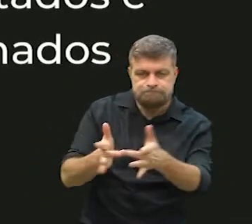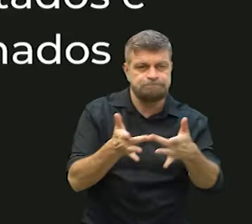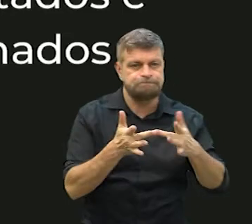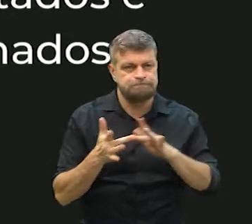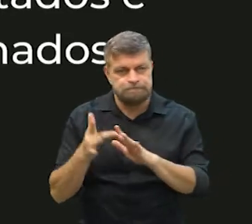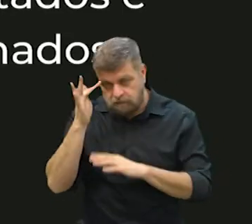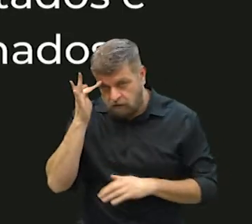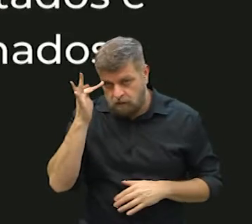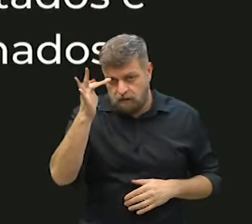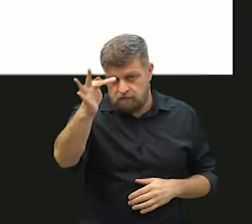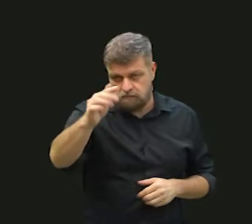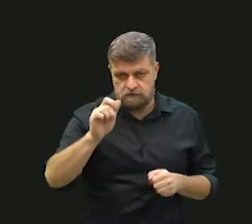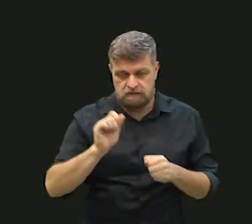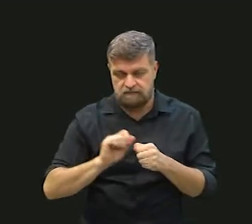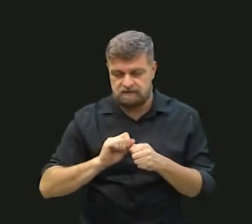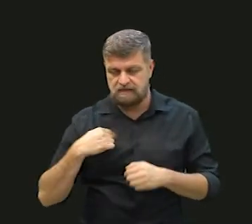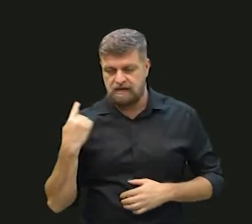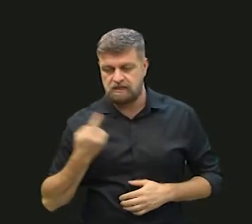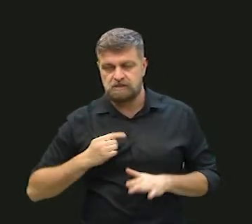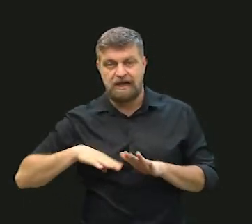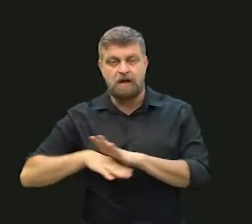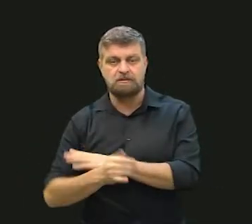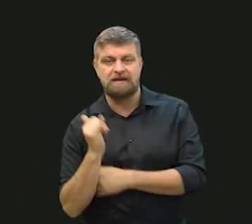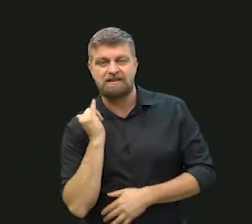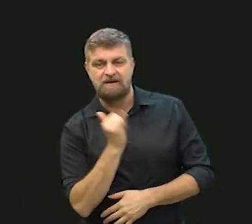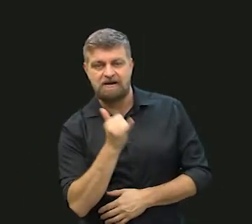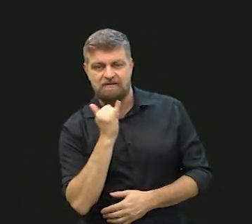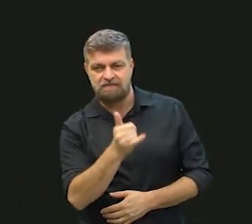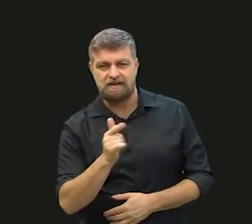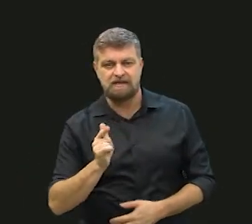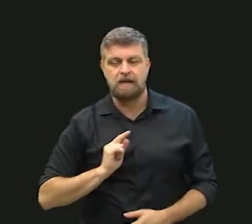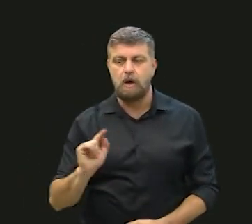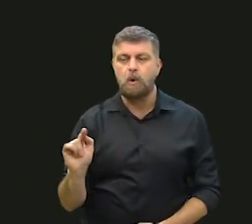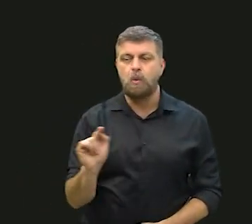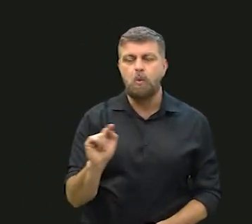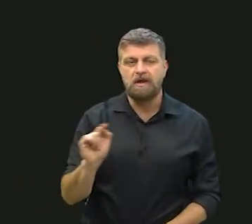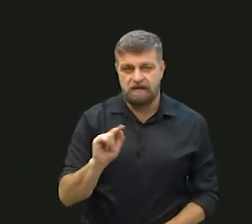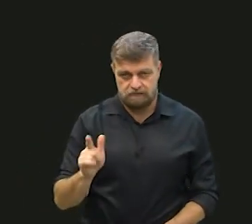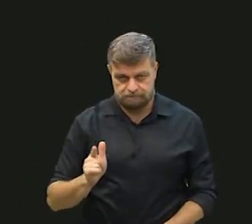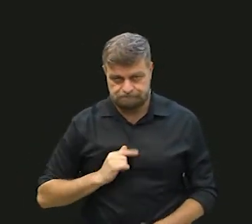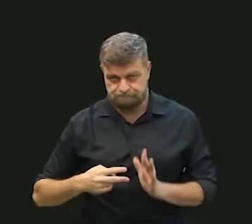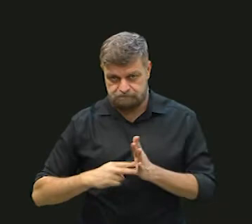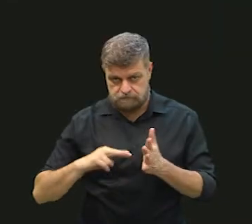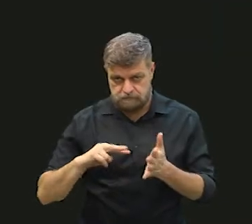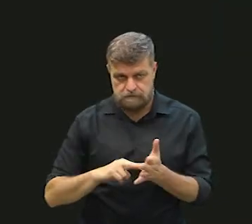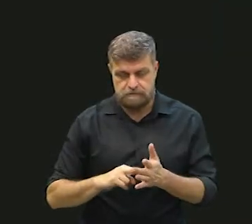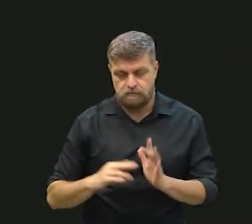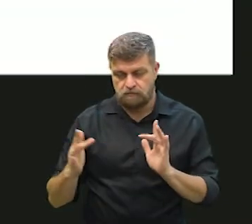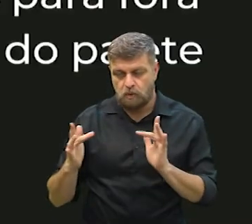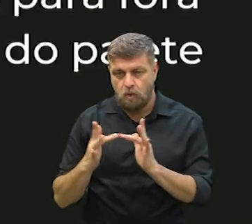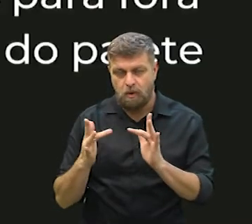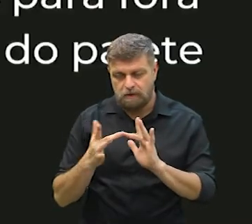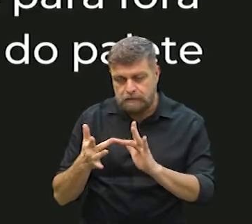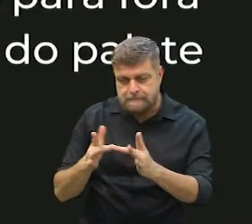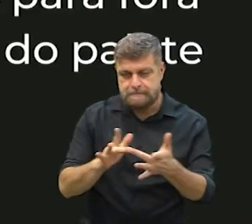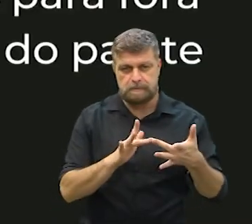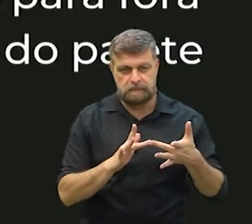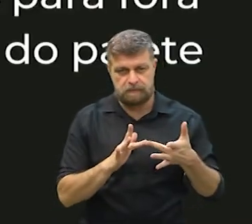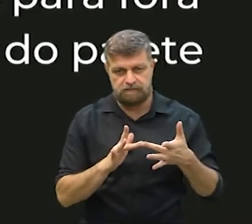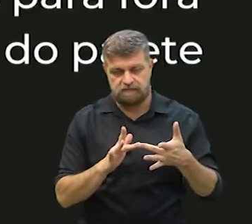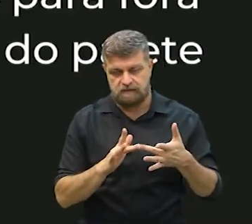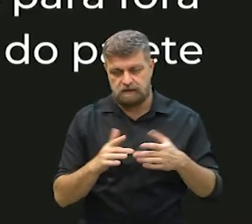profissões no futuro e fazer um negócio que a gente costuma dizer que é crowd execution, né? Que é